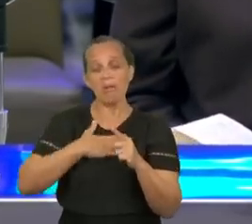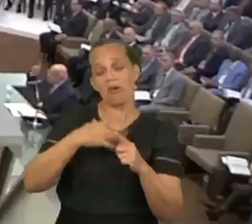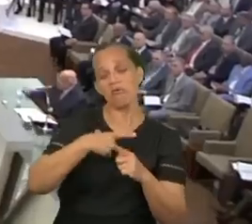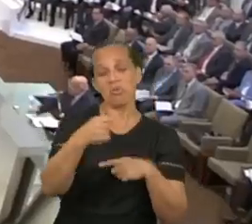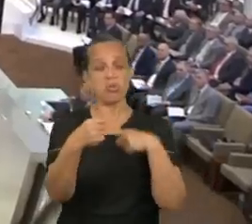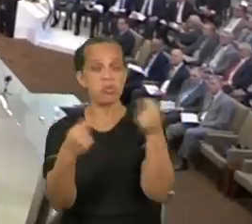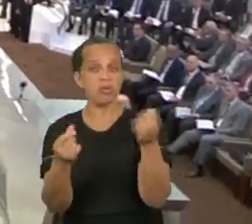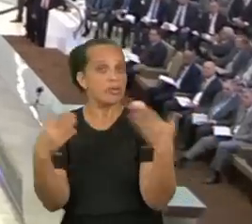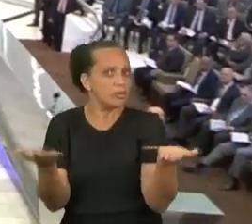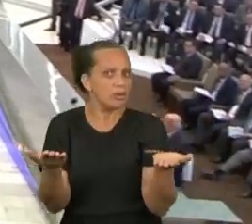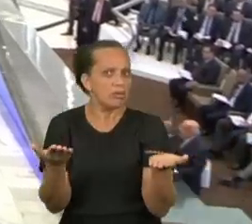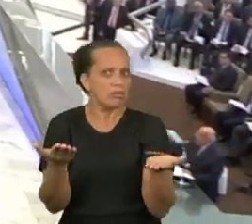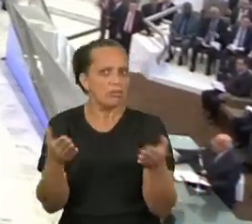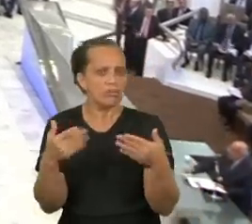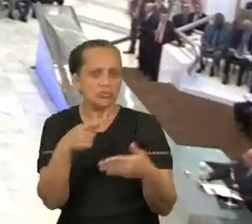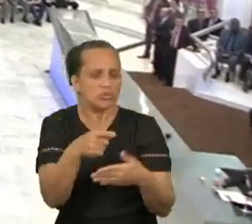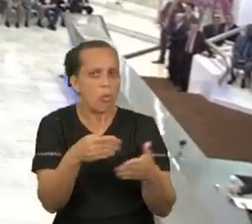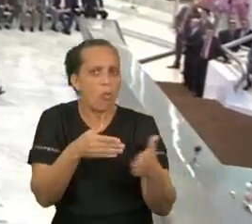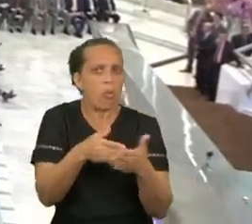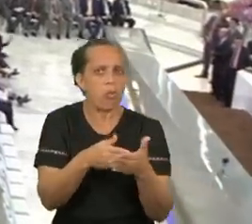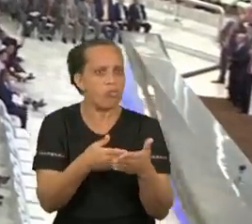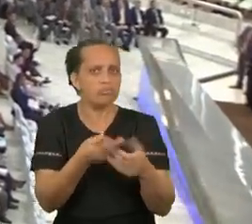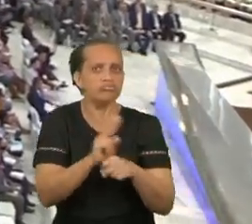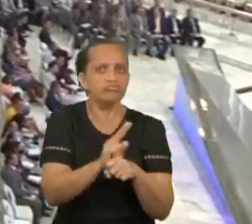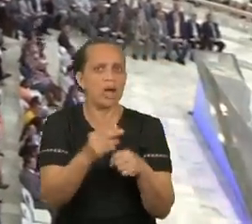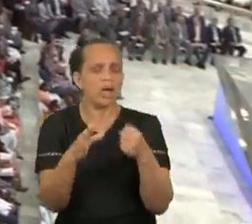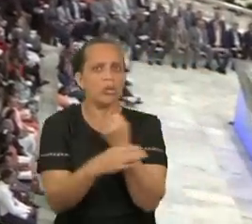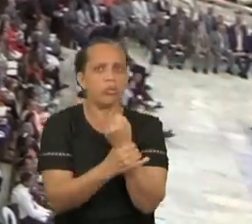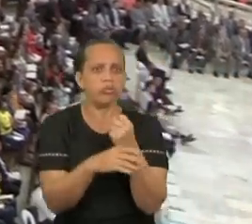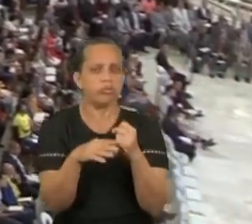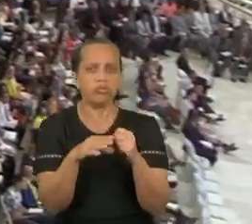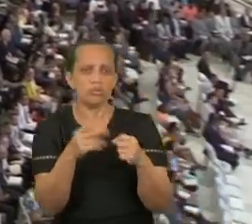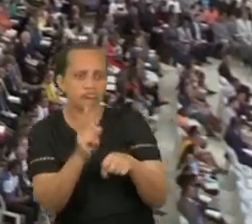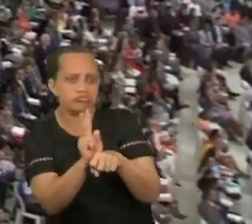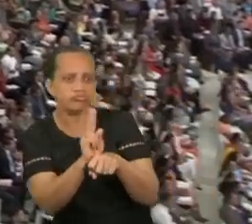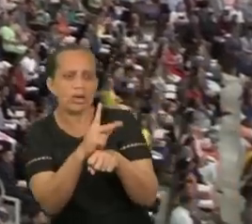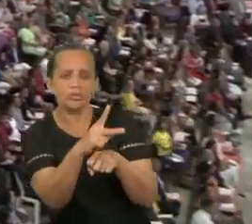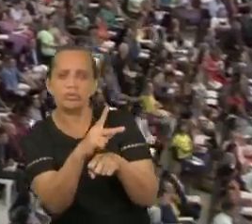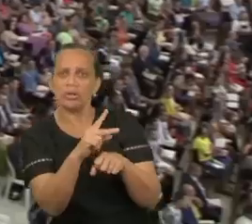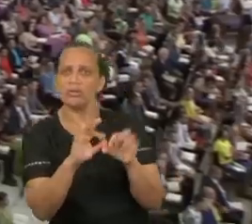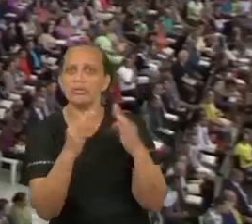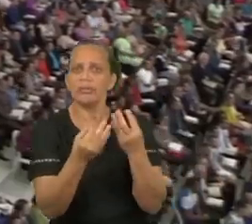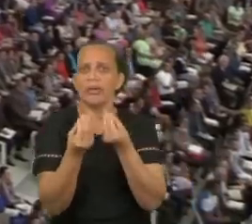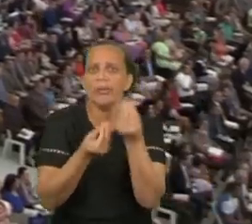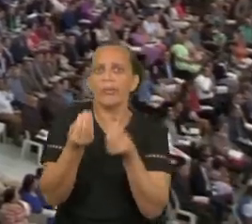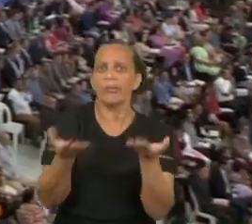você não tem limite você não vigia você não é Atalaia na sua casa